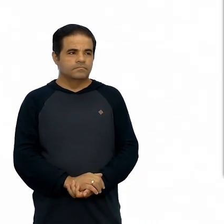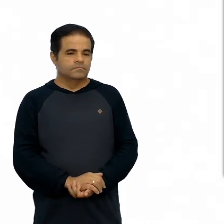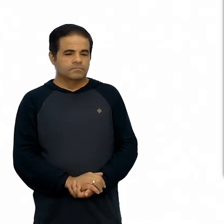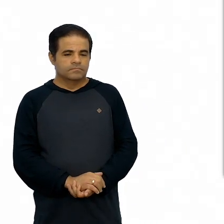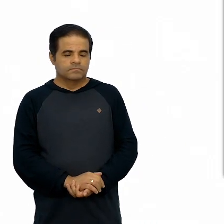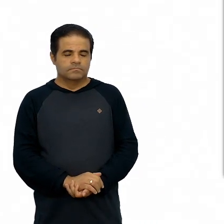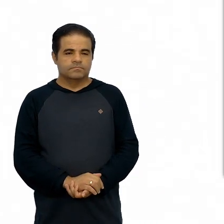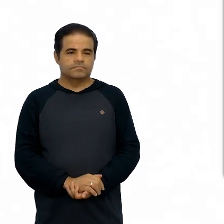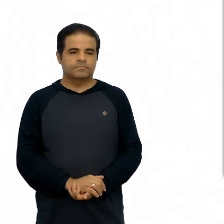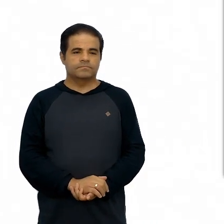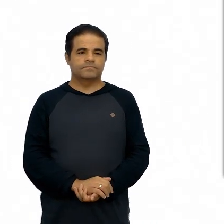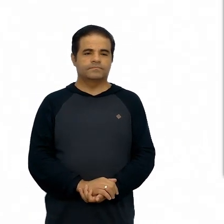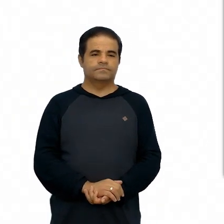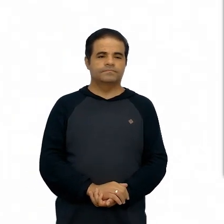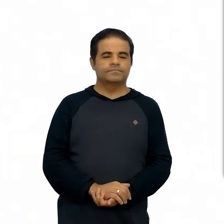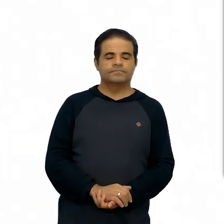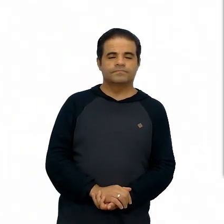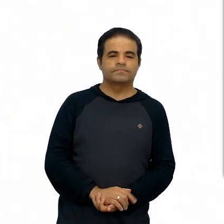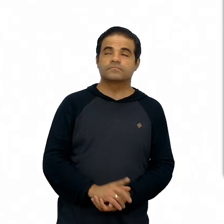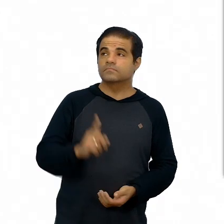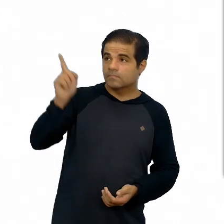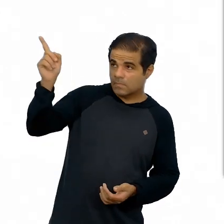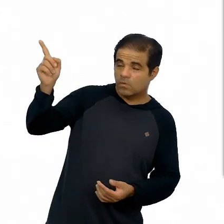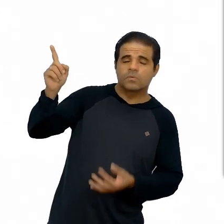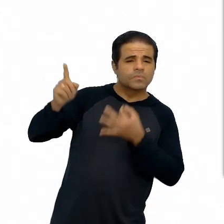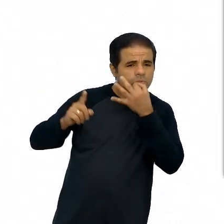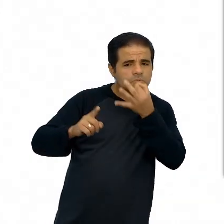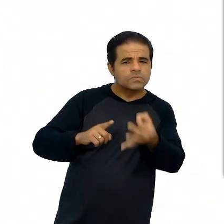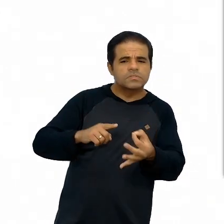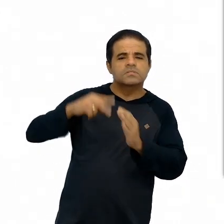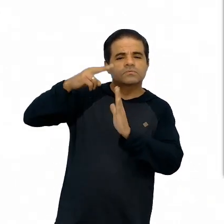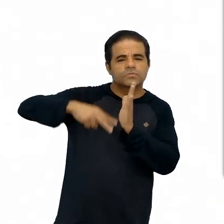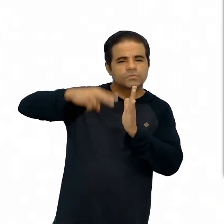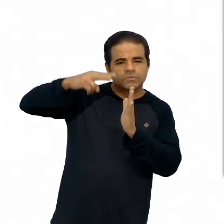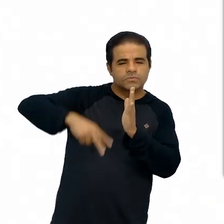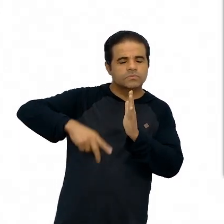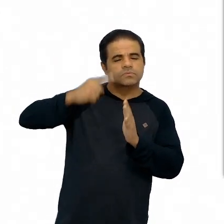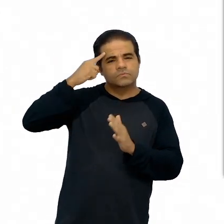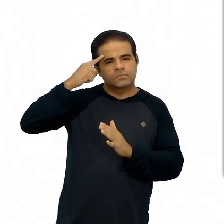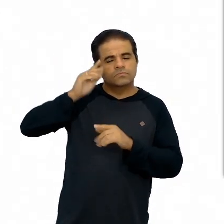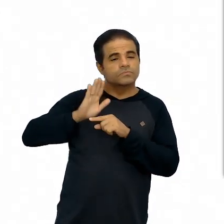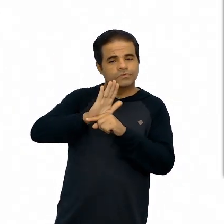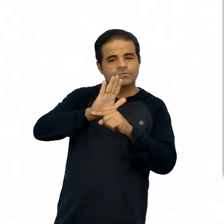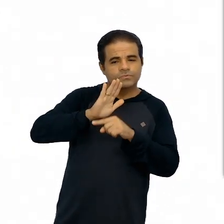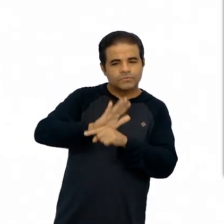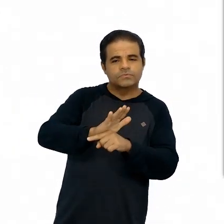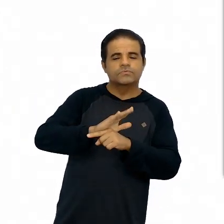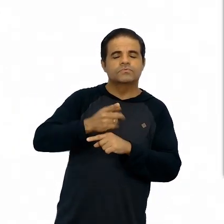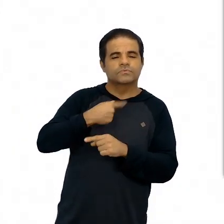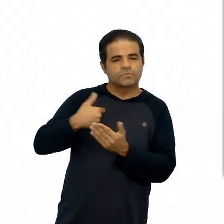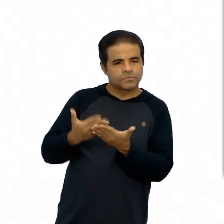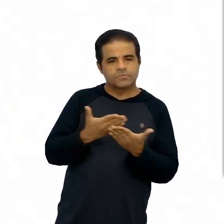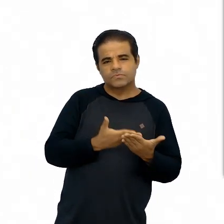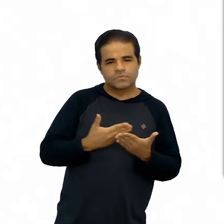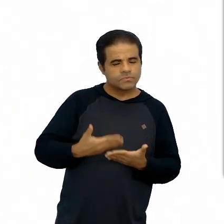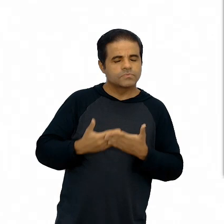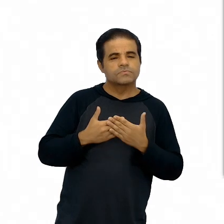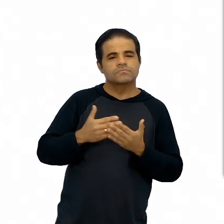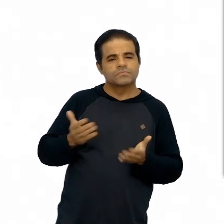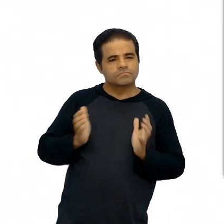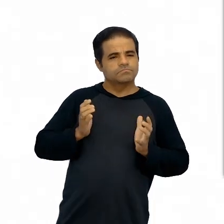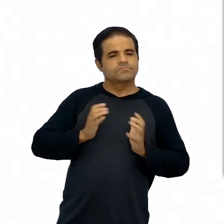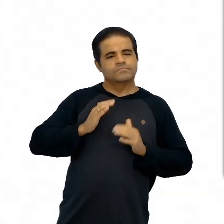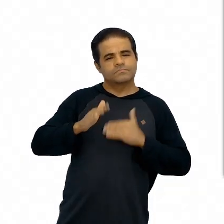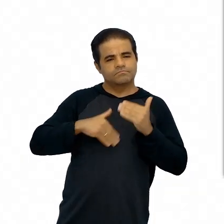Passamos para vocês agora, né, uma sugestão de leitura para subsidiar, né, os nossos estudos e enriquecer